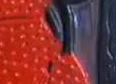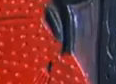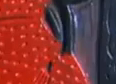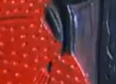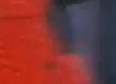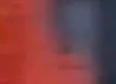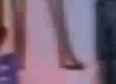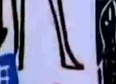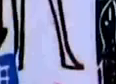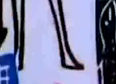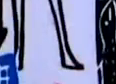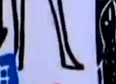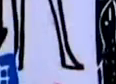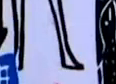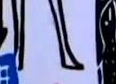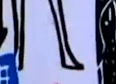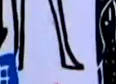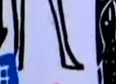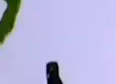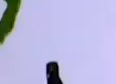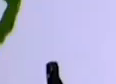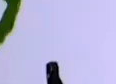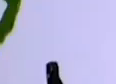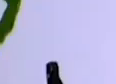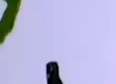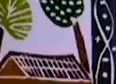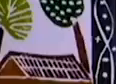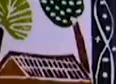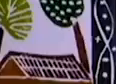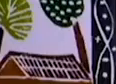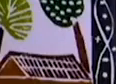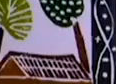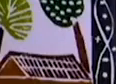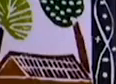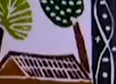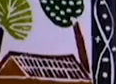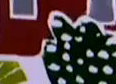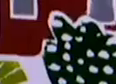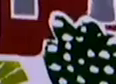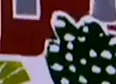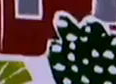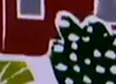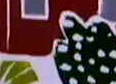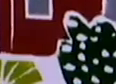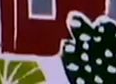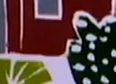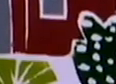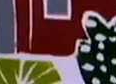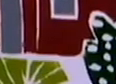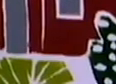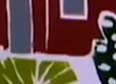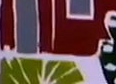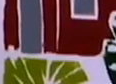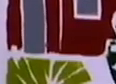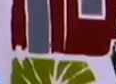costumes daquela gente. Vende gravuras para o Brasil inteiro e costuma dar aulas no exterior.